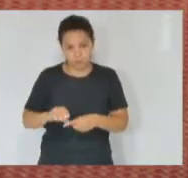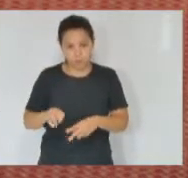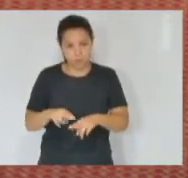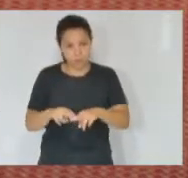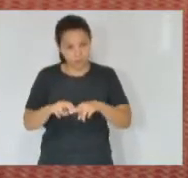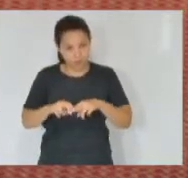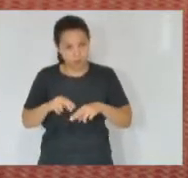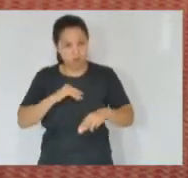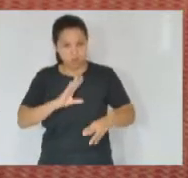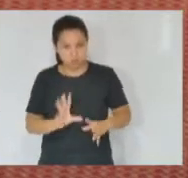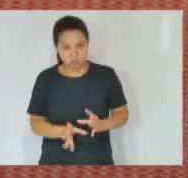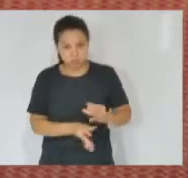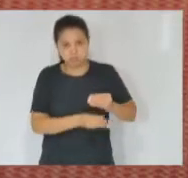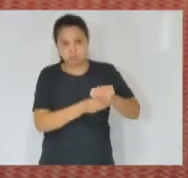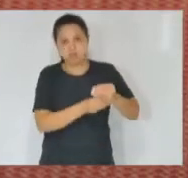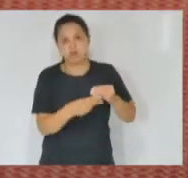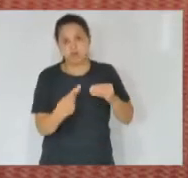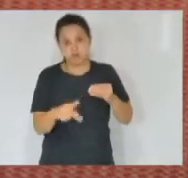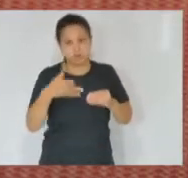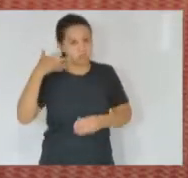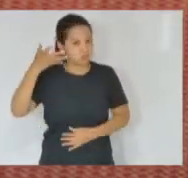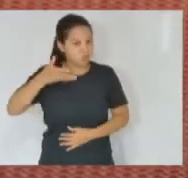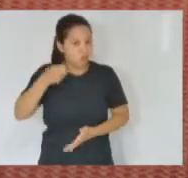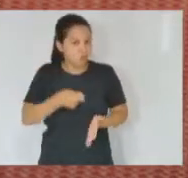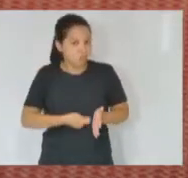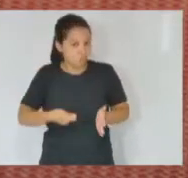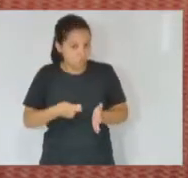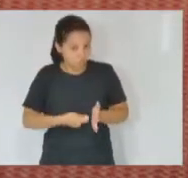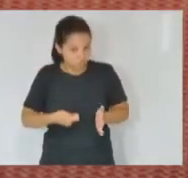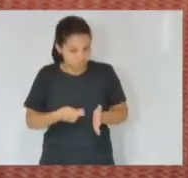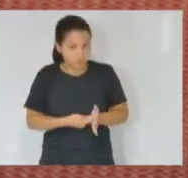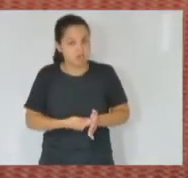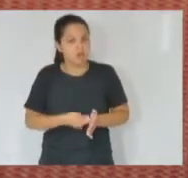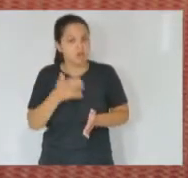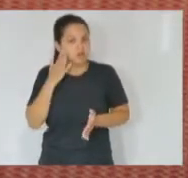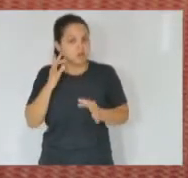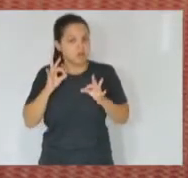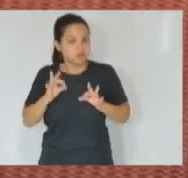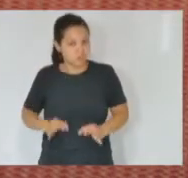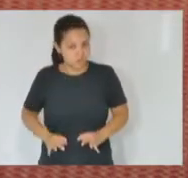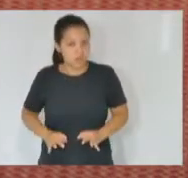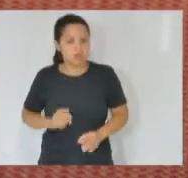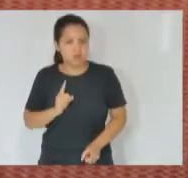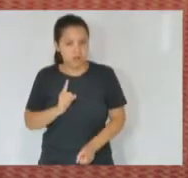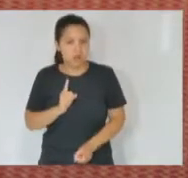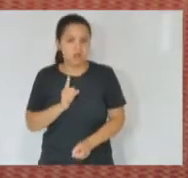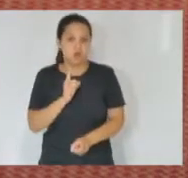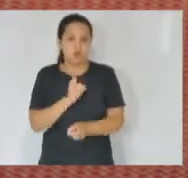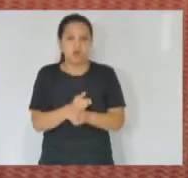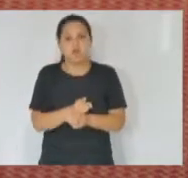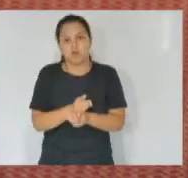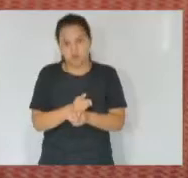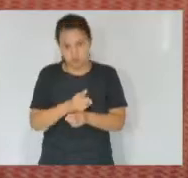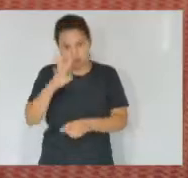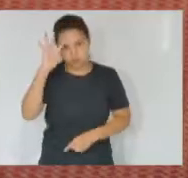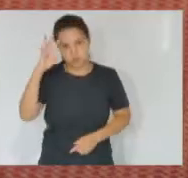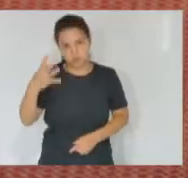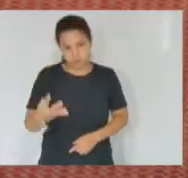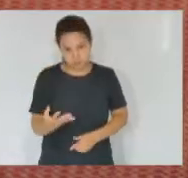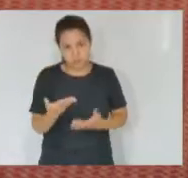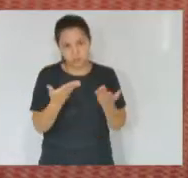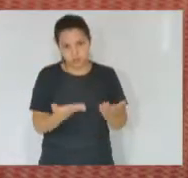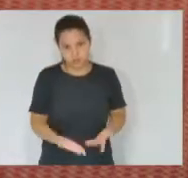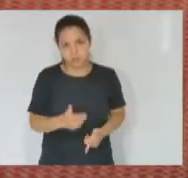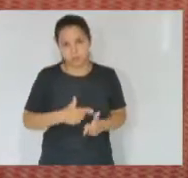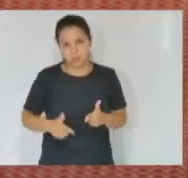incorporo, deputado Berlanda, nessa luta, e eu tenho certeza absoluta que nós vamos encontrar, via diálogo, uma solução para esse e